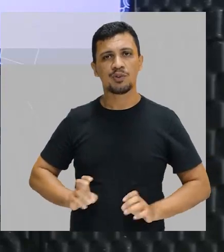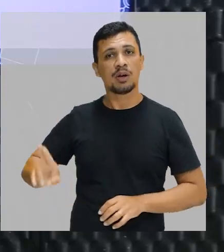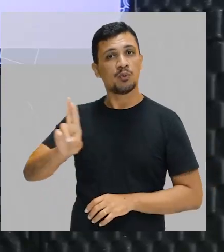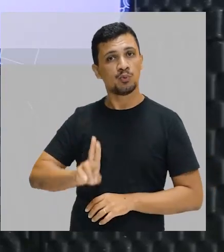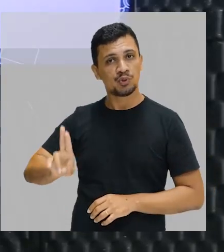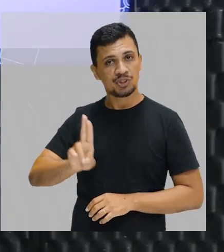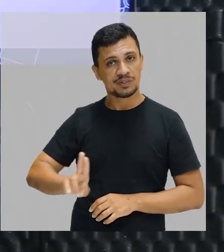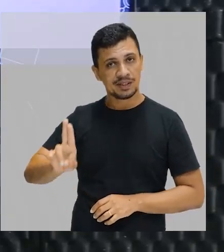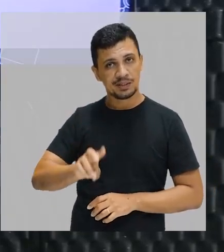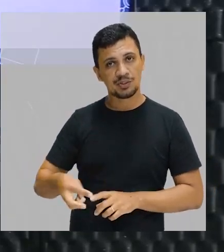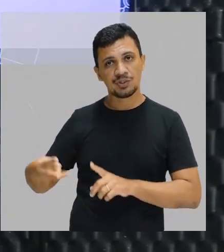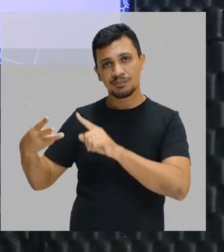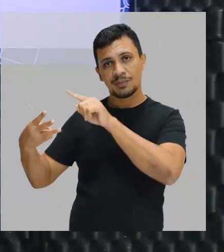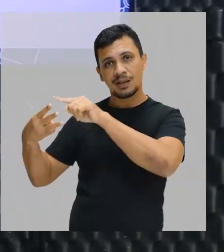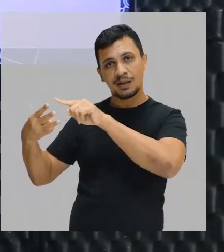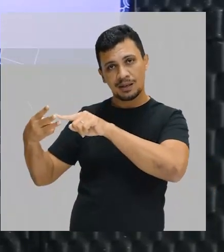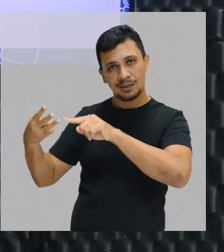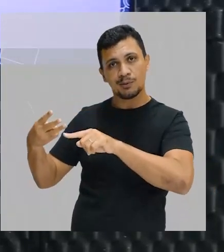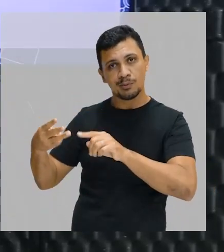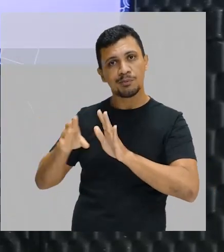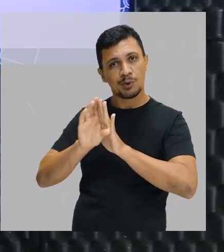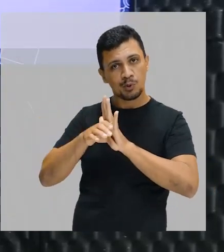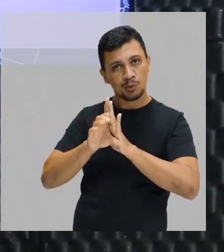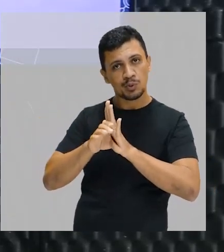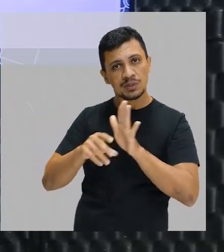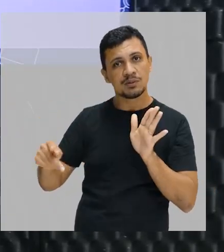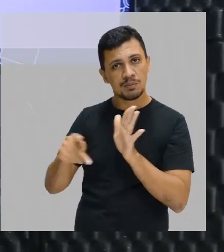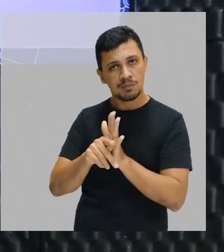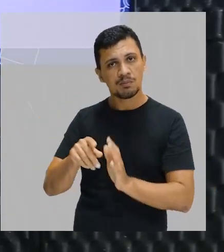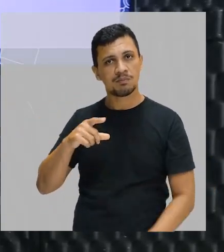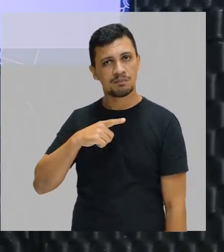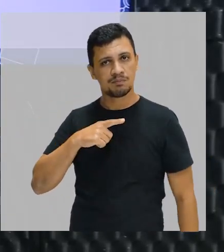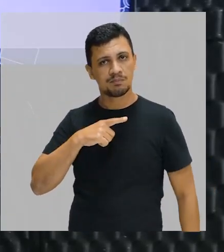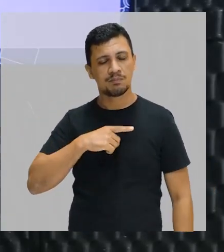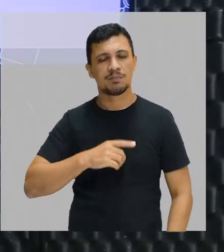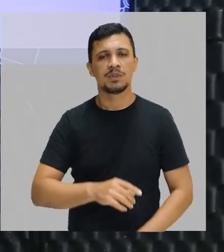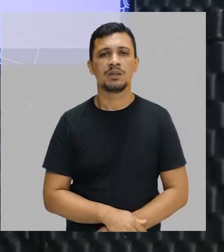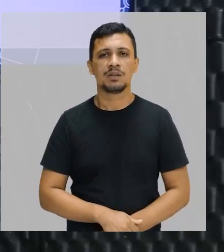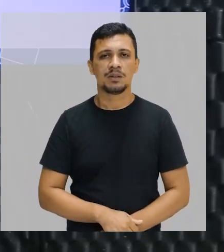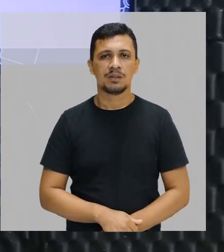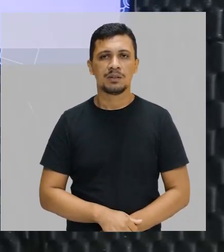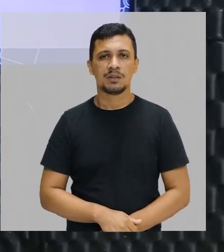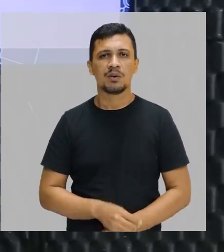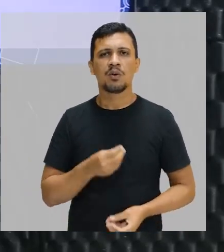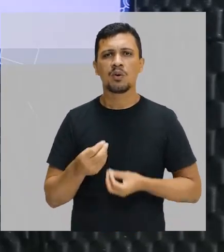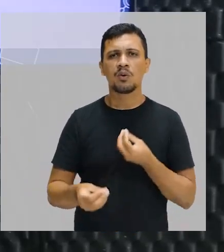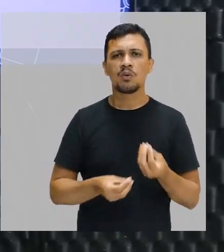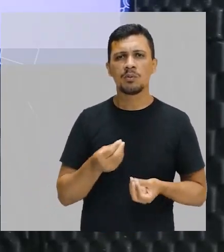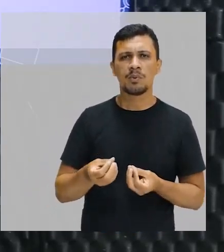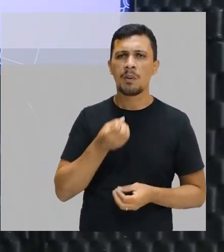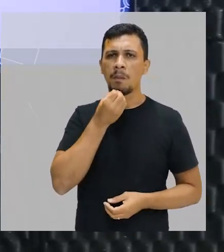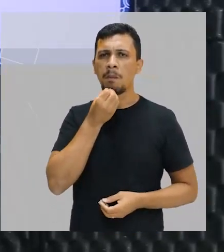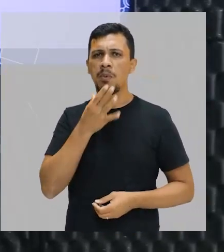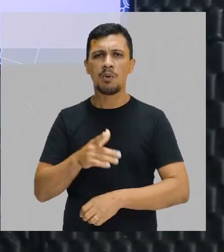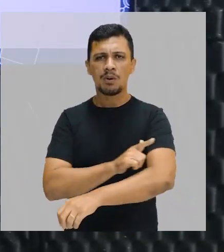tem as suas considerações, perfeito? Então, preconiza que boas condutas são